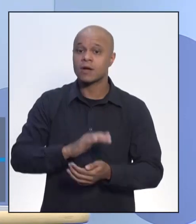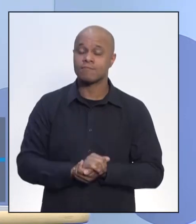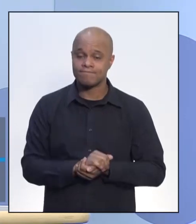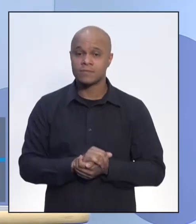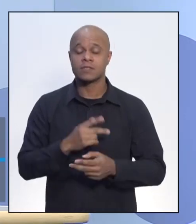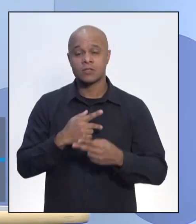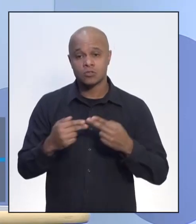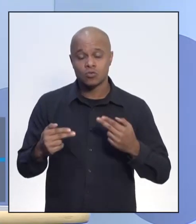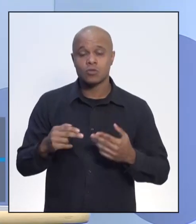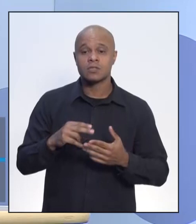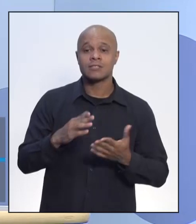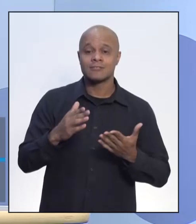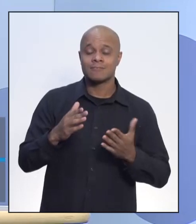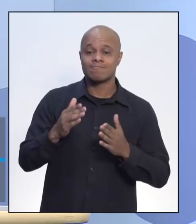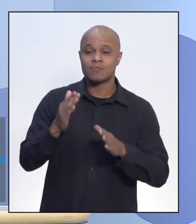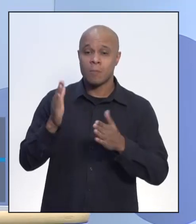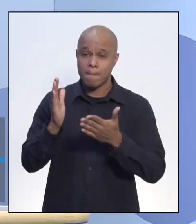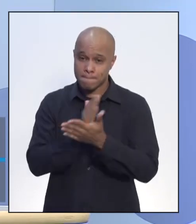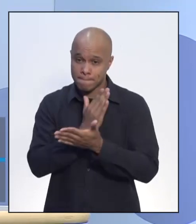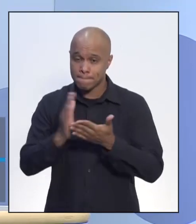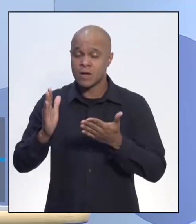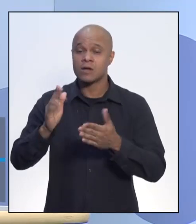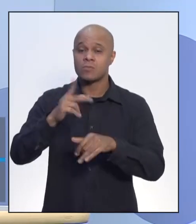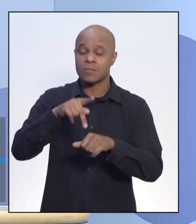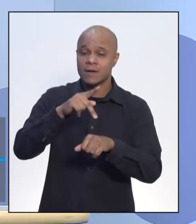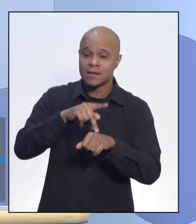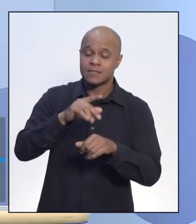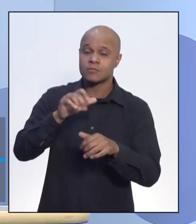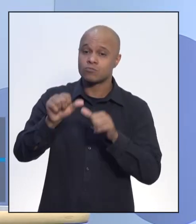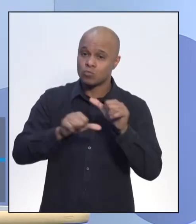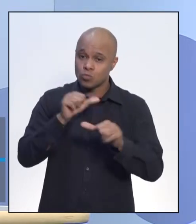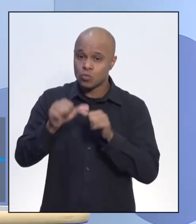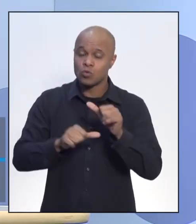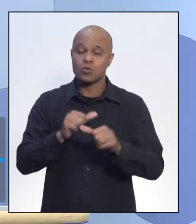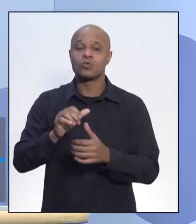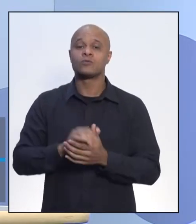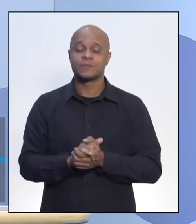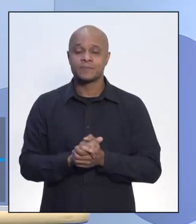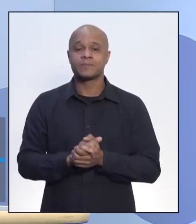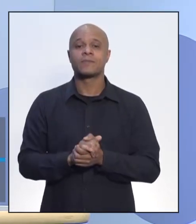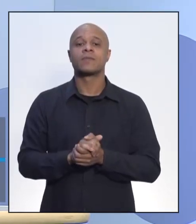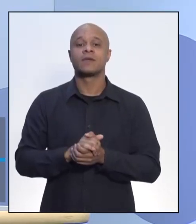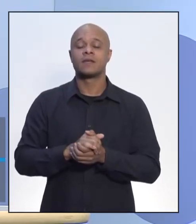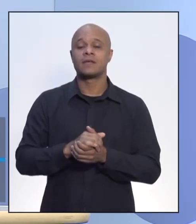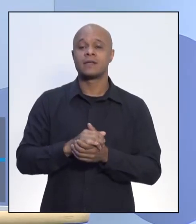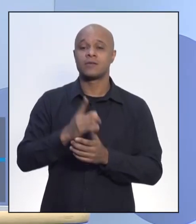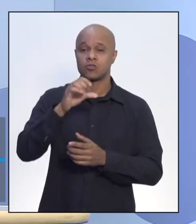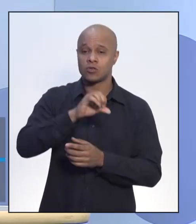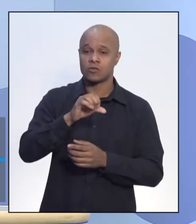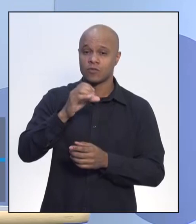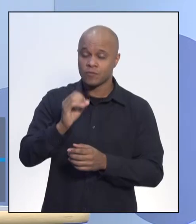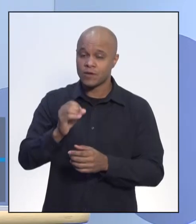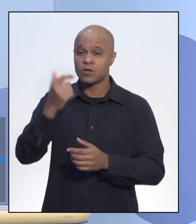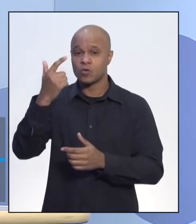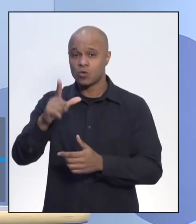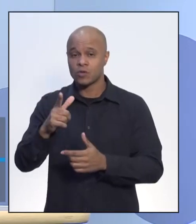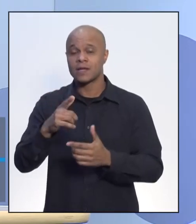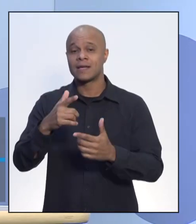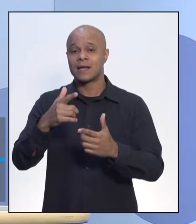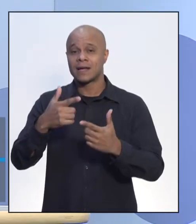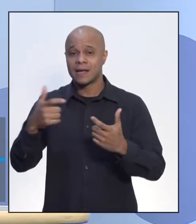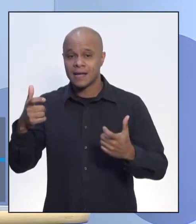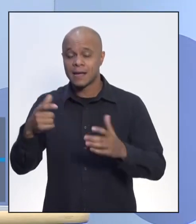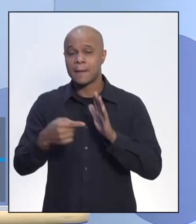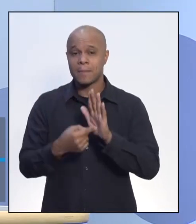Soviética deixa o Afeganistão no final da década de 80 e já emenda, no início dos 90, a Guerra do Golfo Pérsico. Né? E